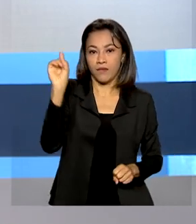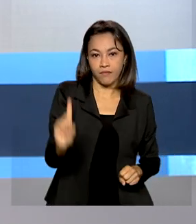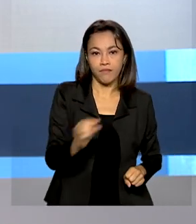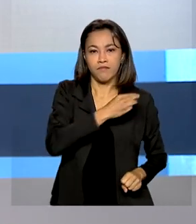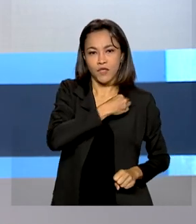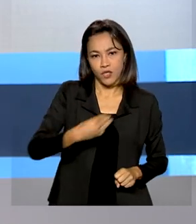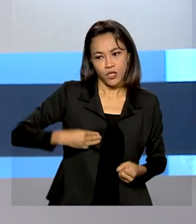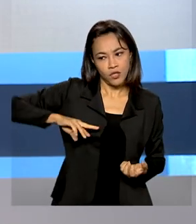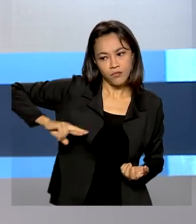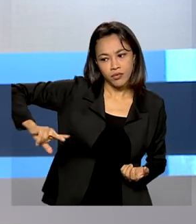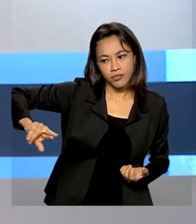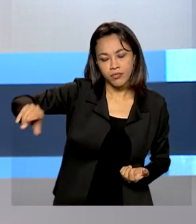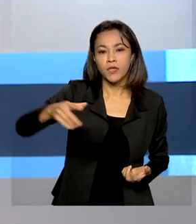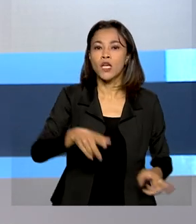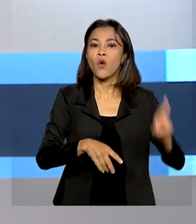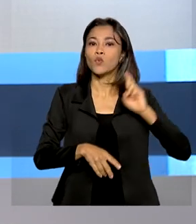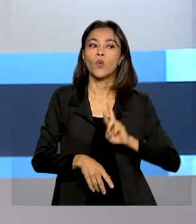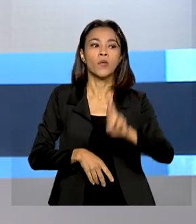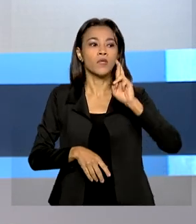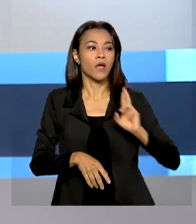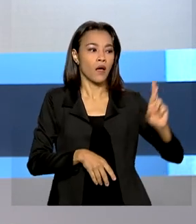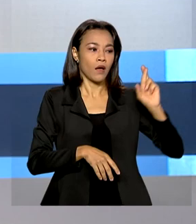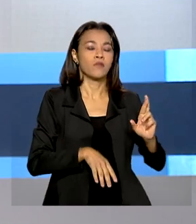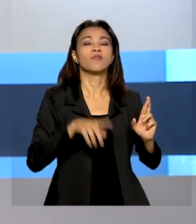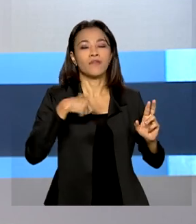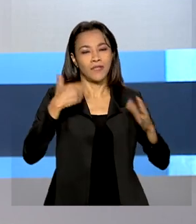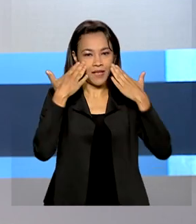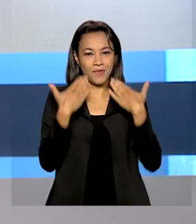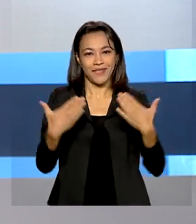outras autoridades e será transmitido ao vivo aqui pela TV Brasil.